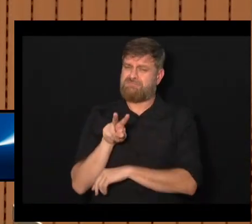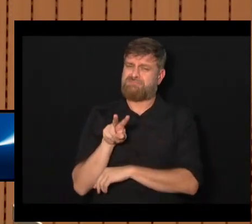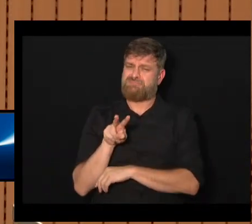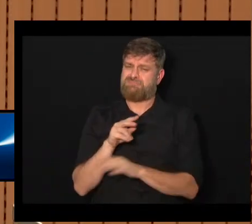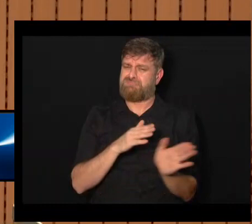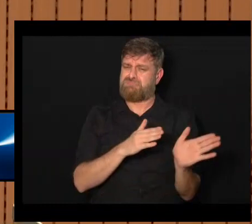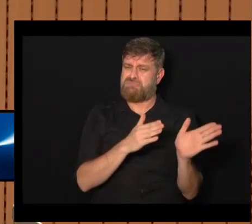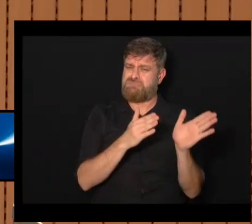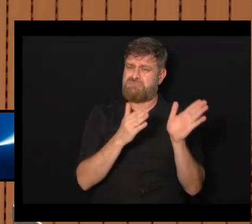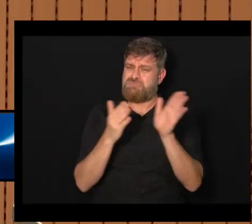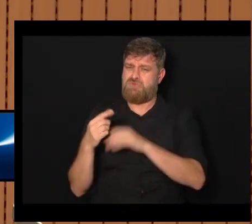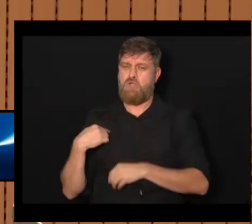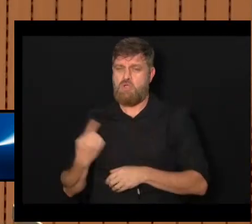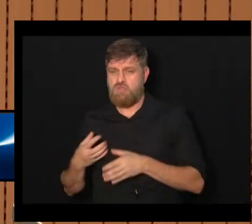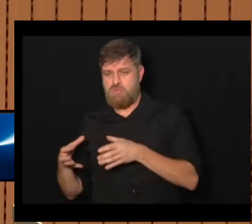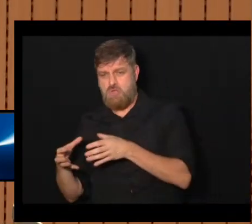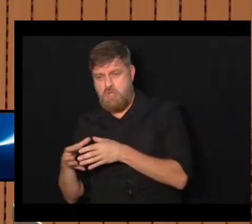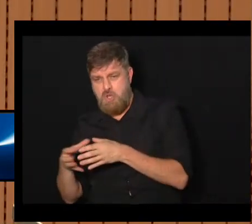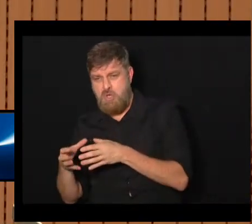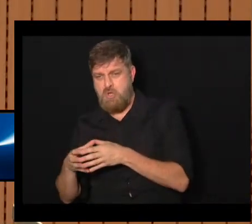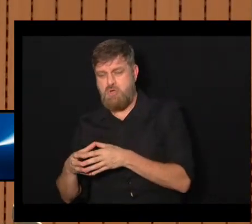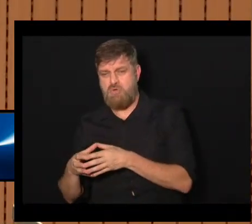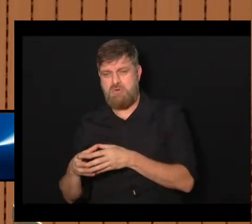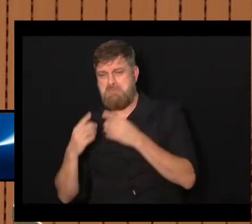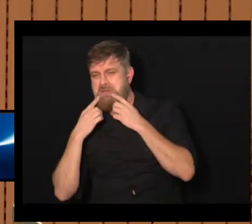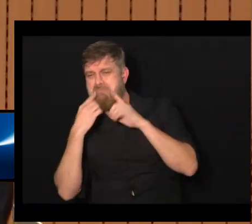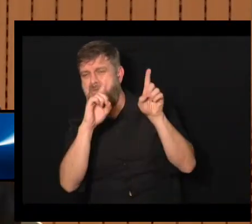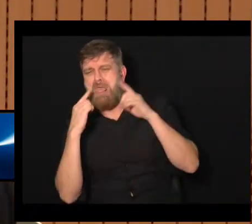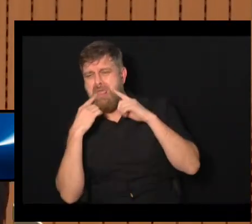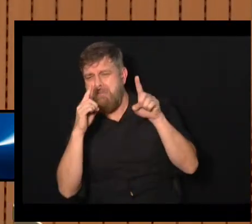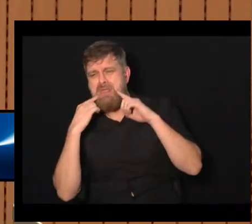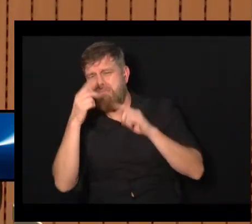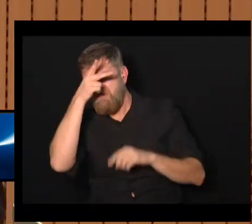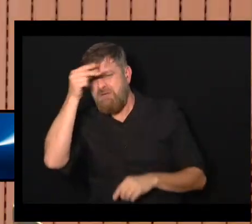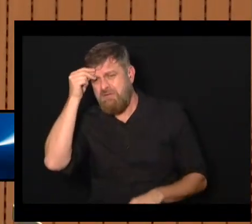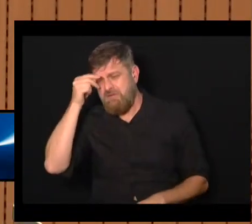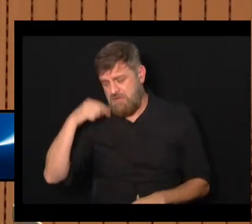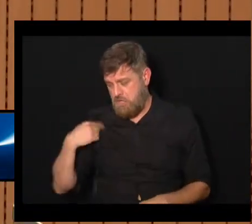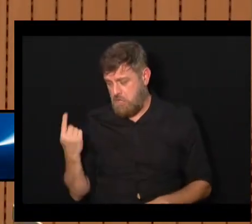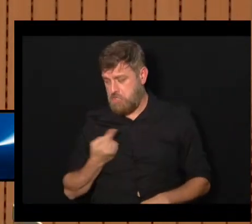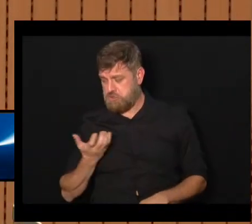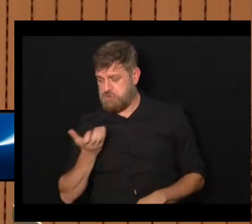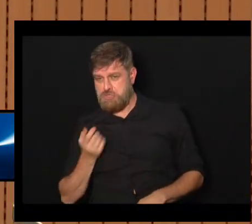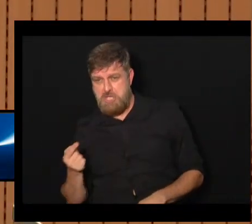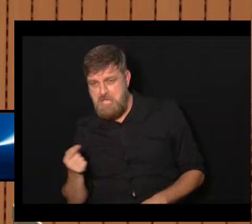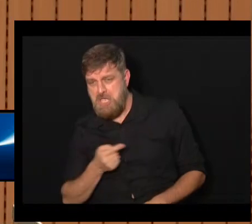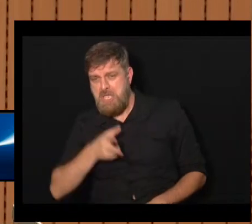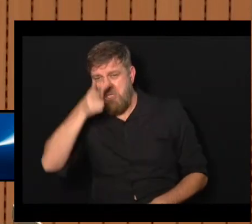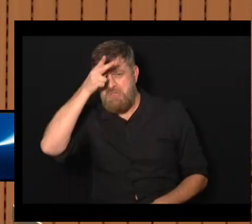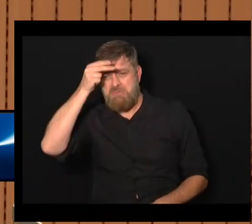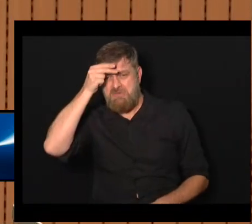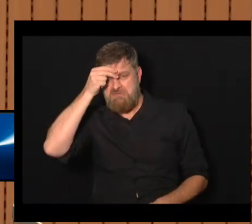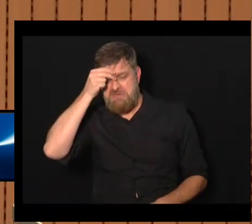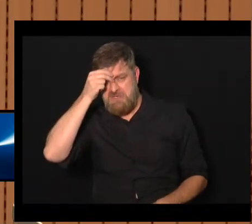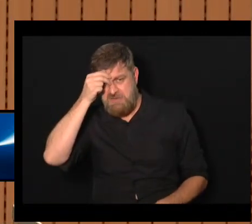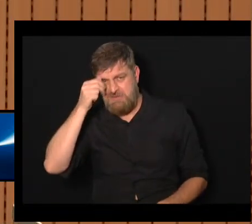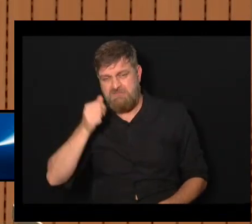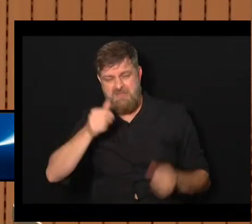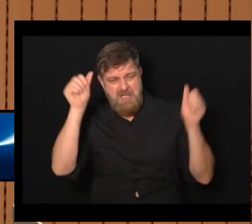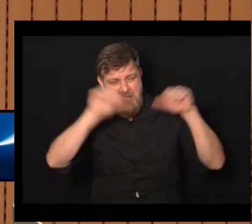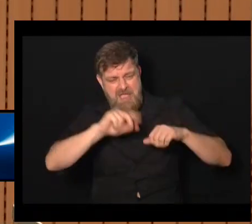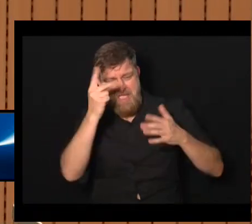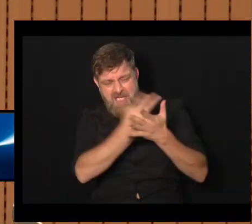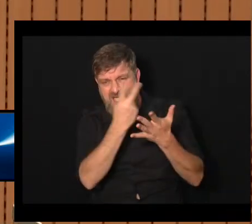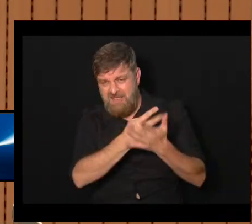que a gente da oposição só faz crítica ao governo porque nós queremos que o governo não dê certo. Mas